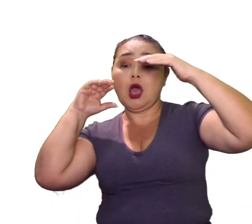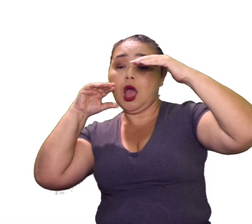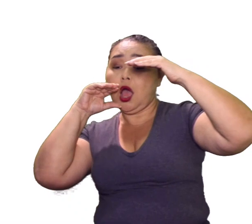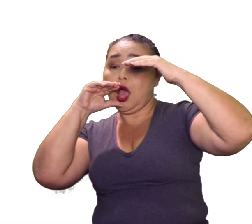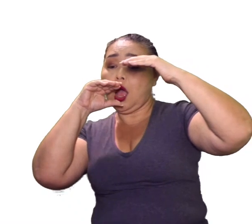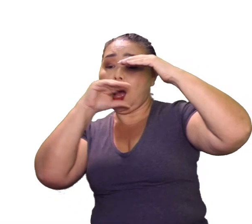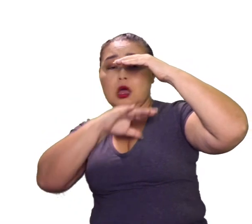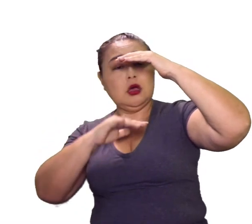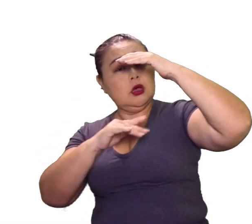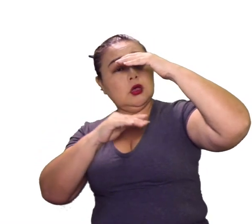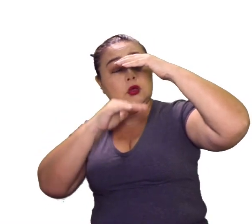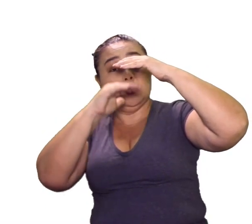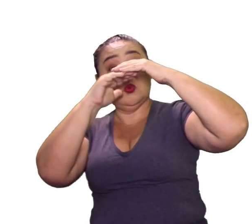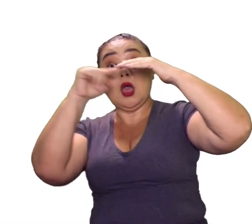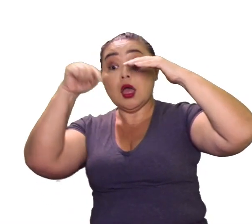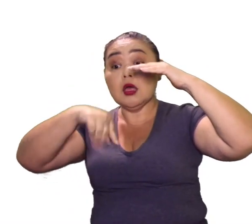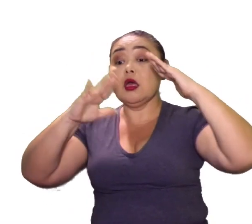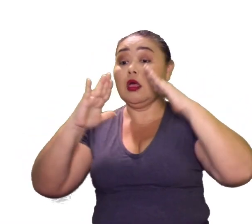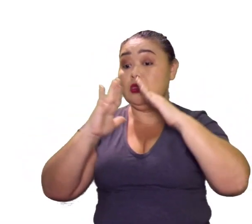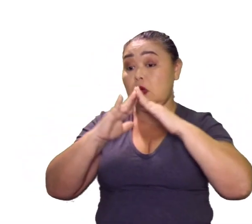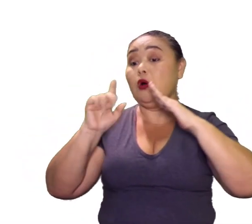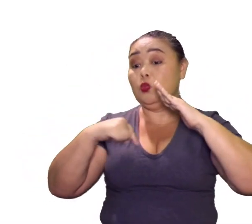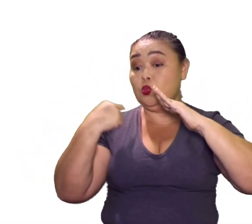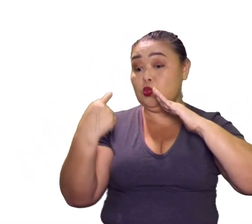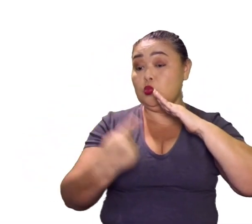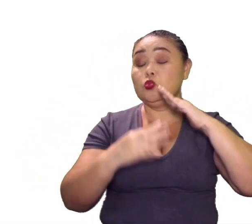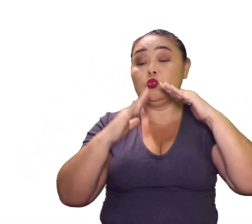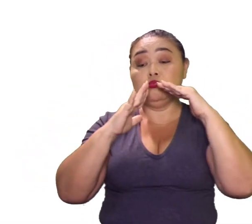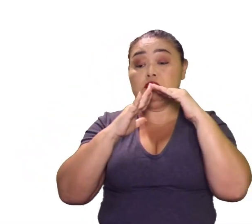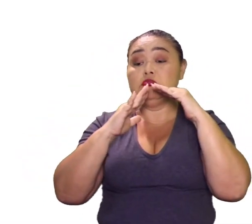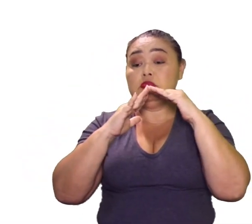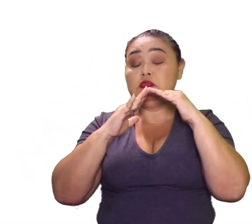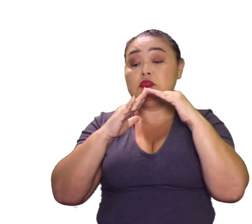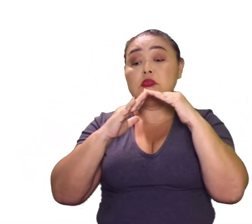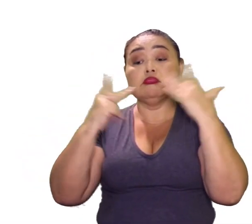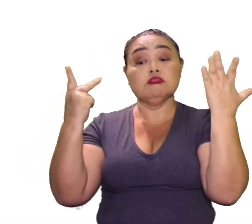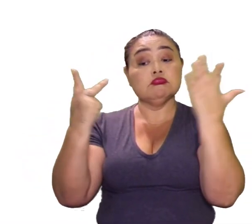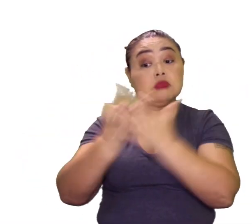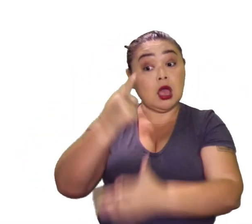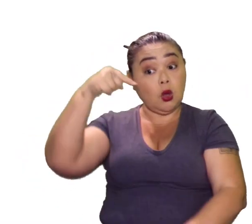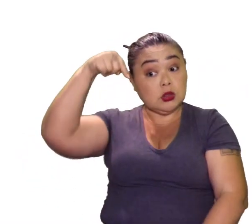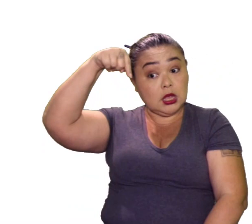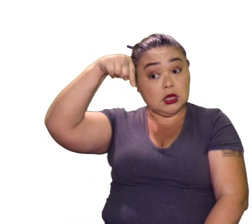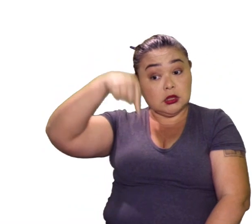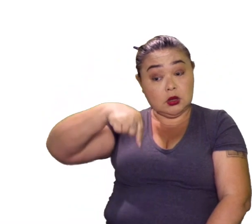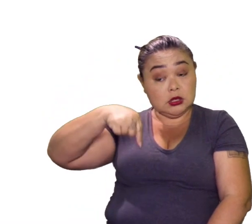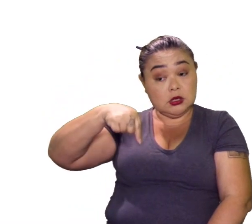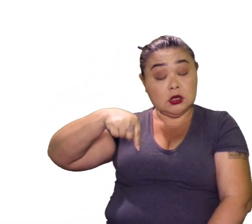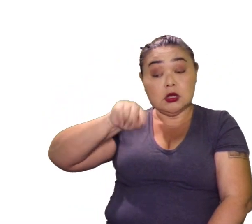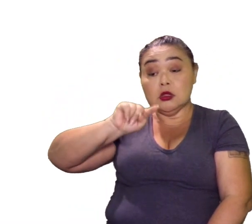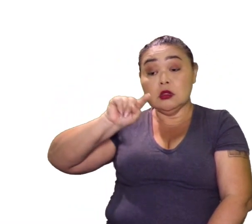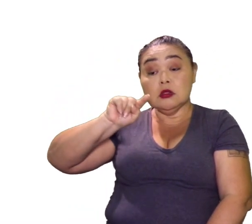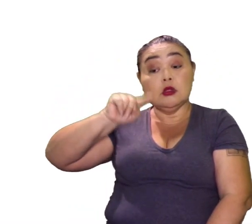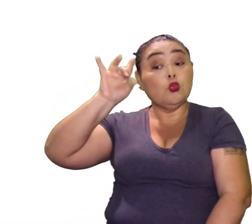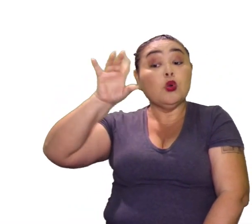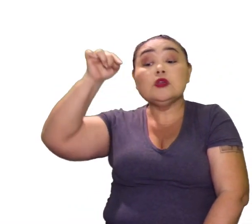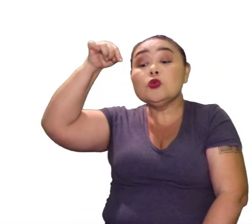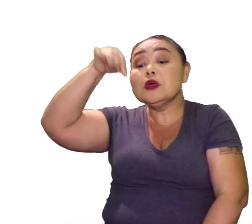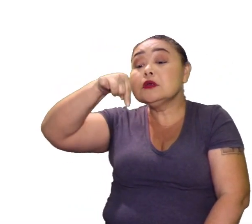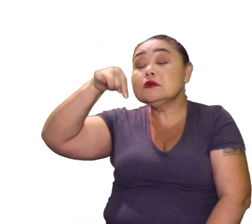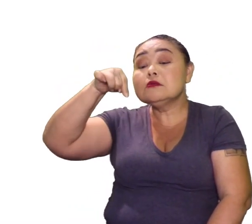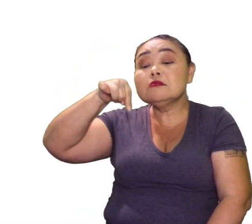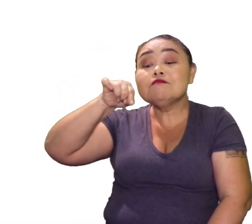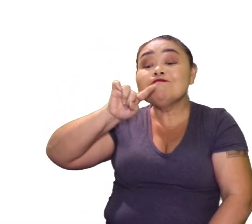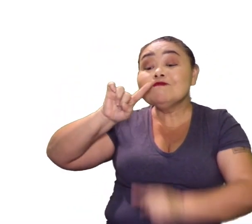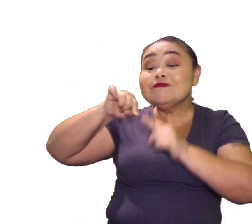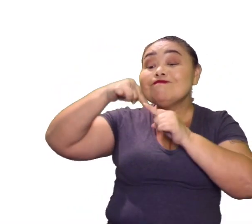estamos aqui a nossa casa. Então, o efeito que acontece aqui não vai ser só aqui, vai ser a